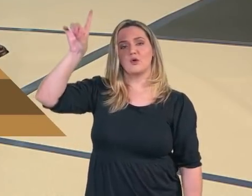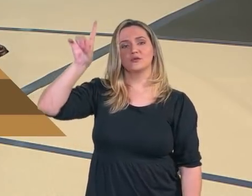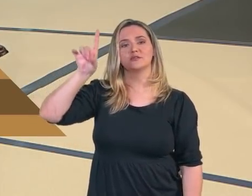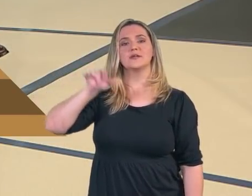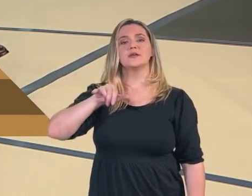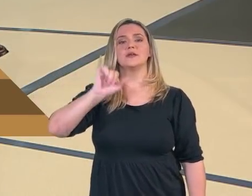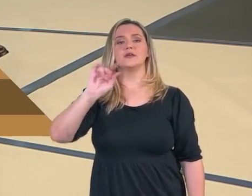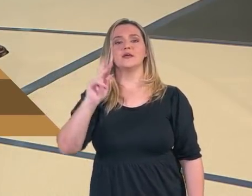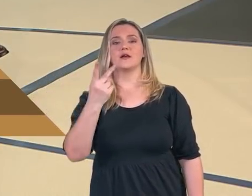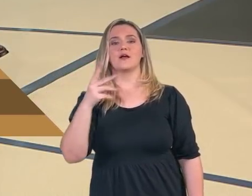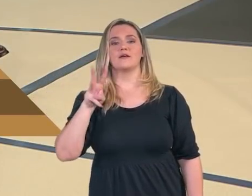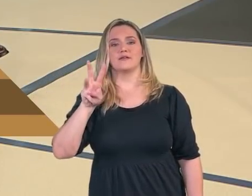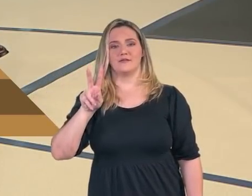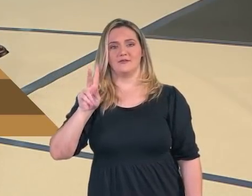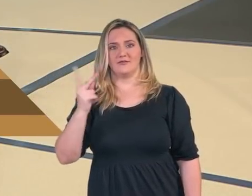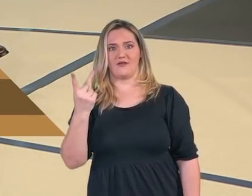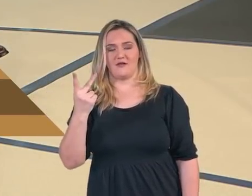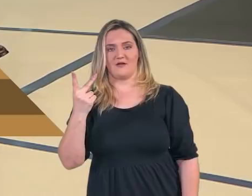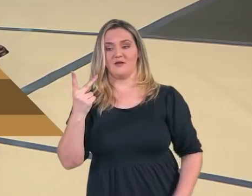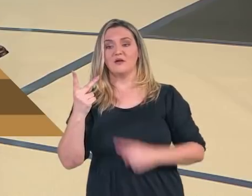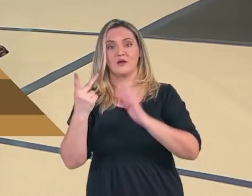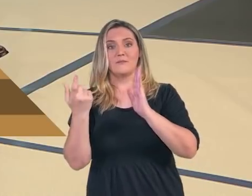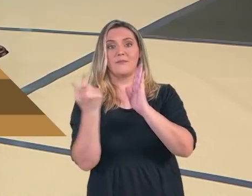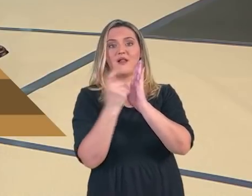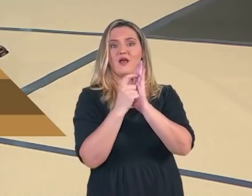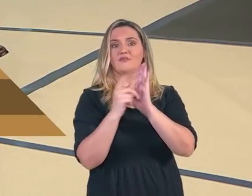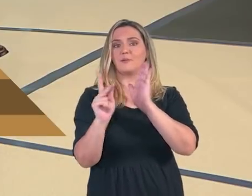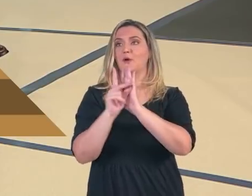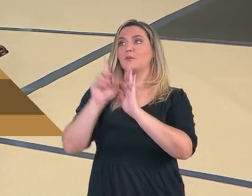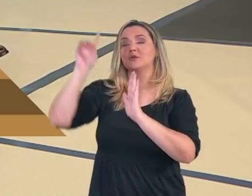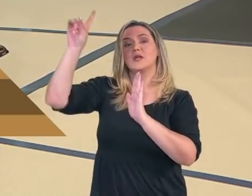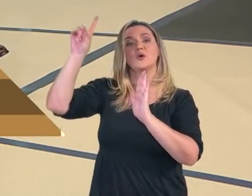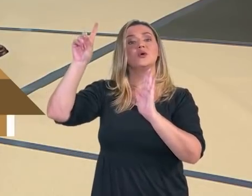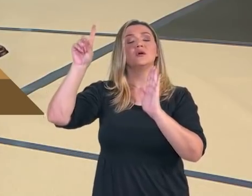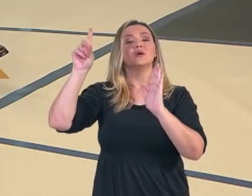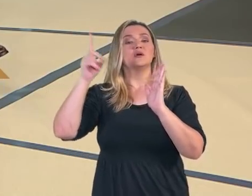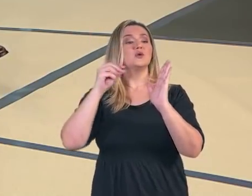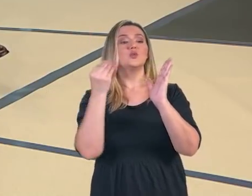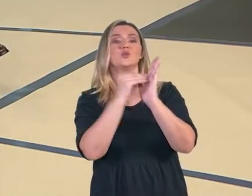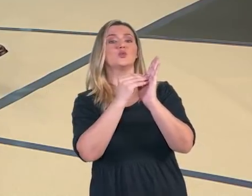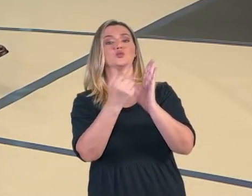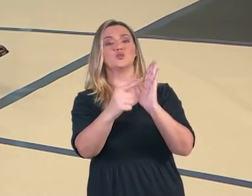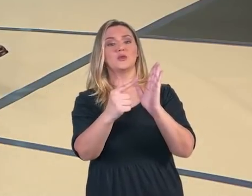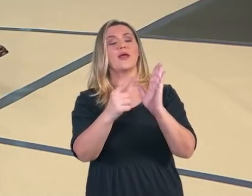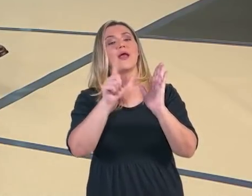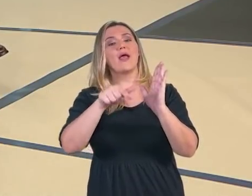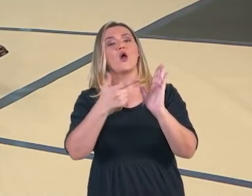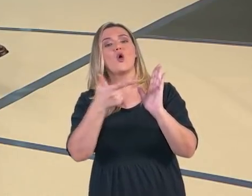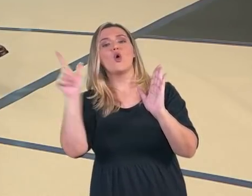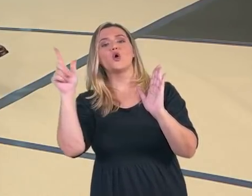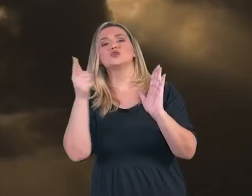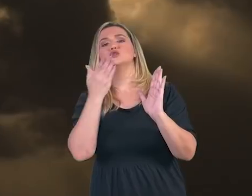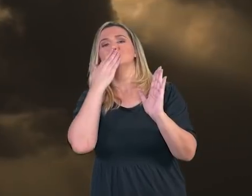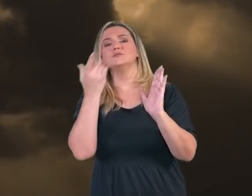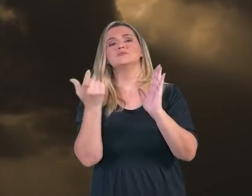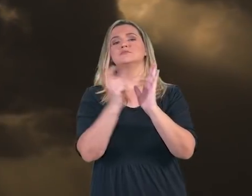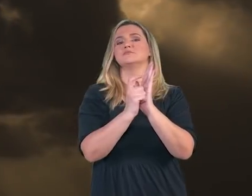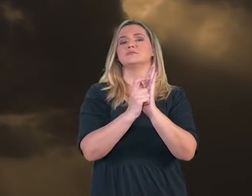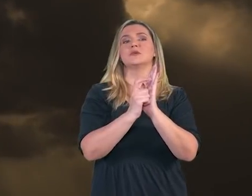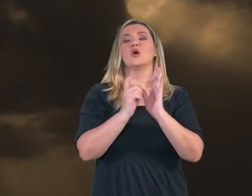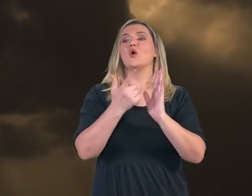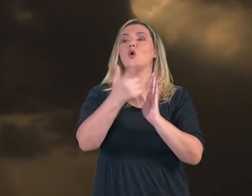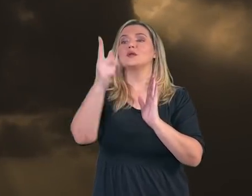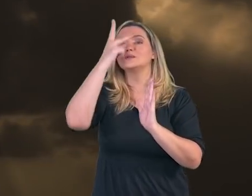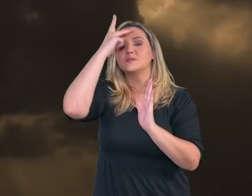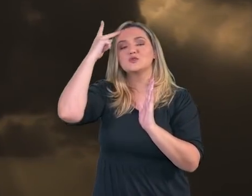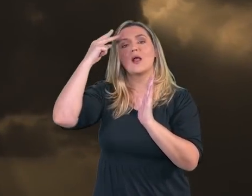forma Elohim, que era um nome mais internacional, mais fácil de ser reconhecido por aqueles que não falavam hebraico. Ali não